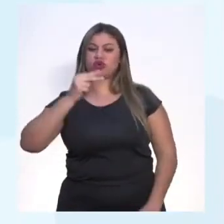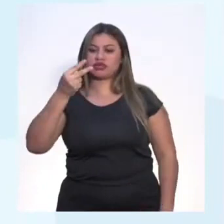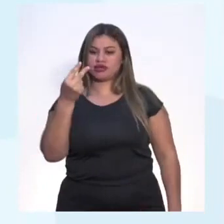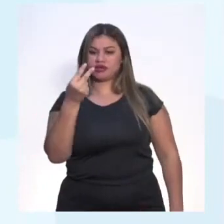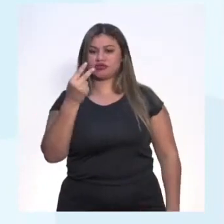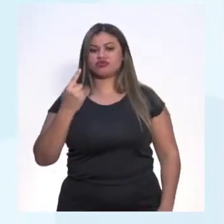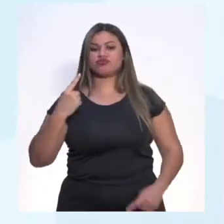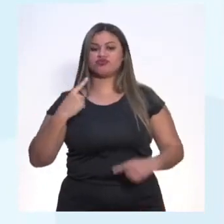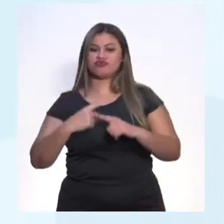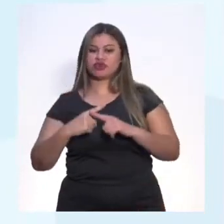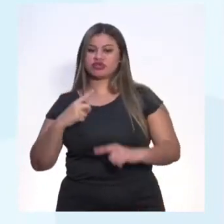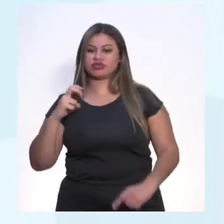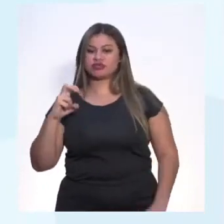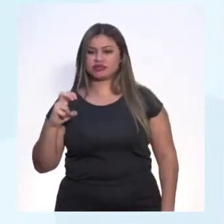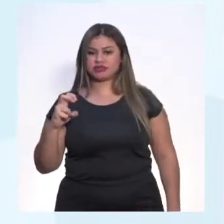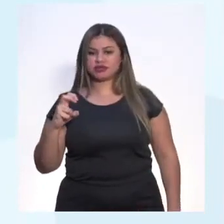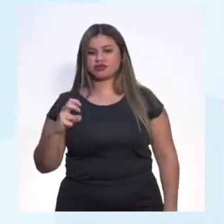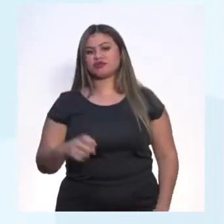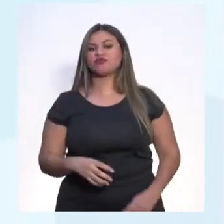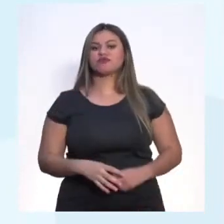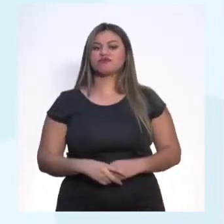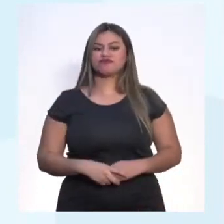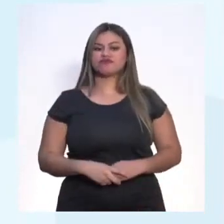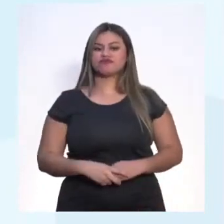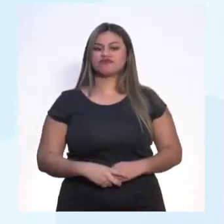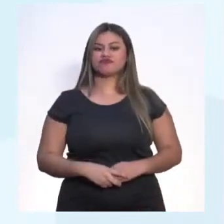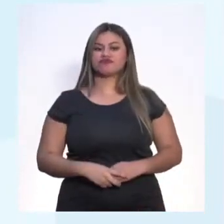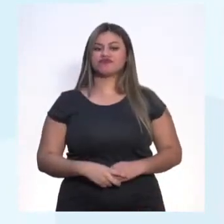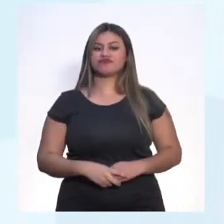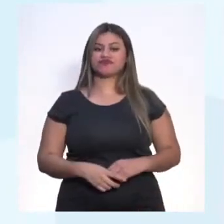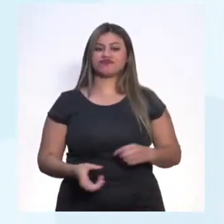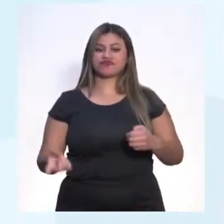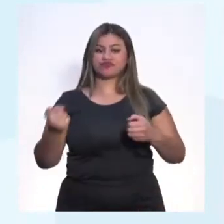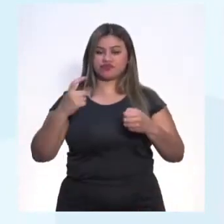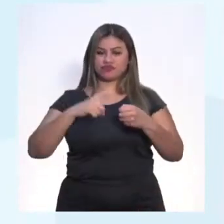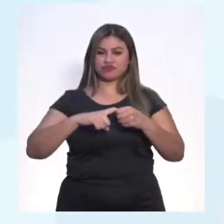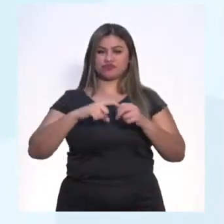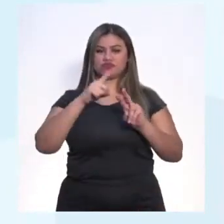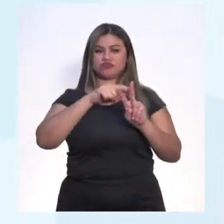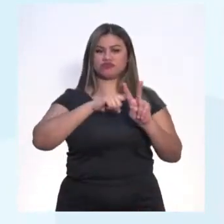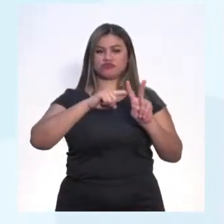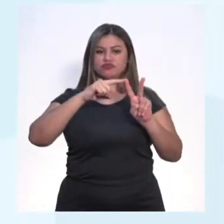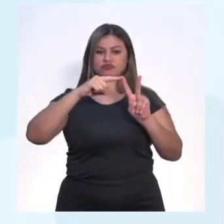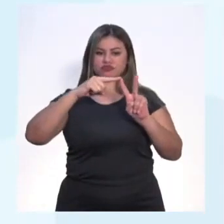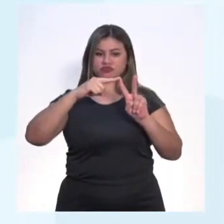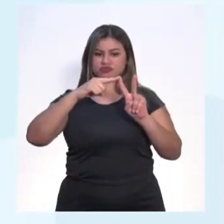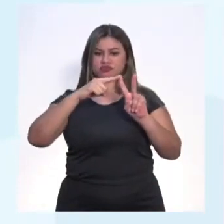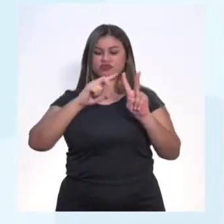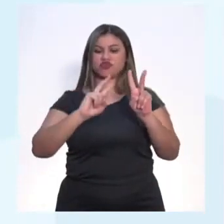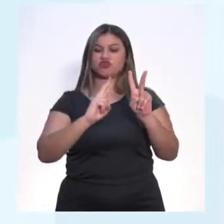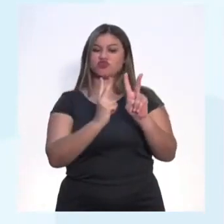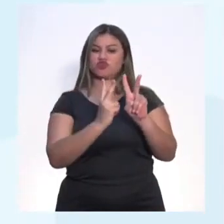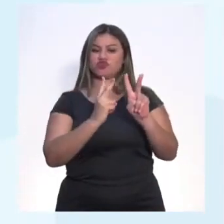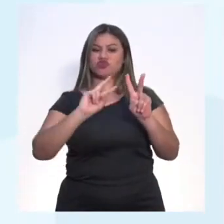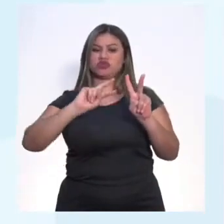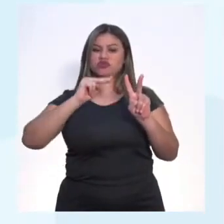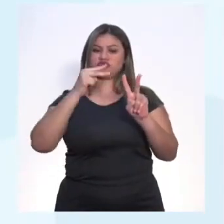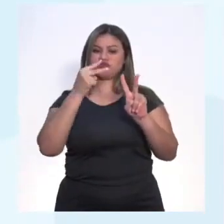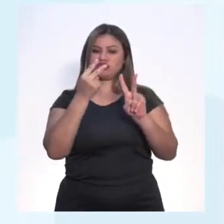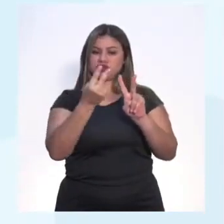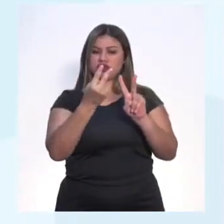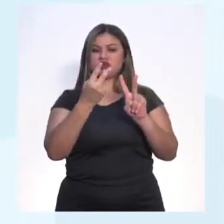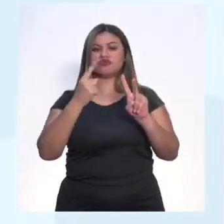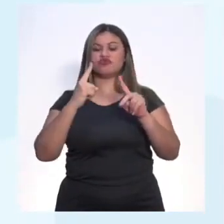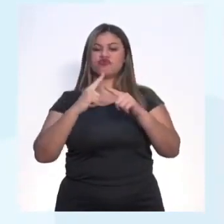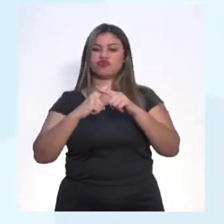quadrado vezes 5. Volto na raiz, 2 ao quadrado vezes 5.